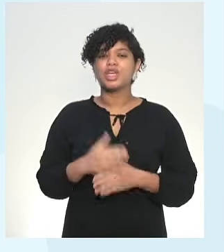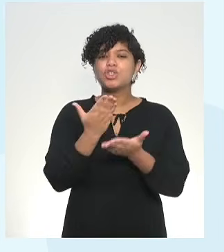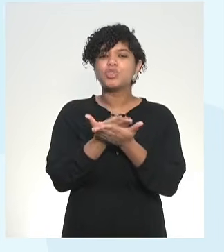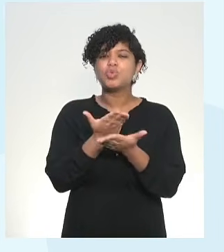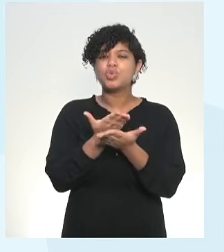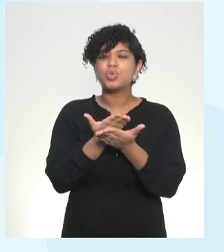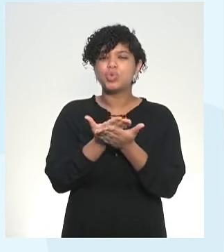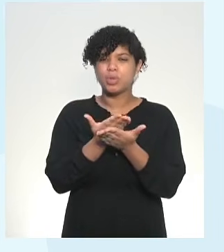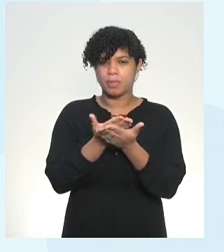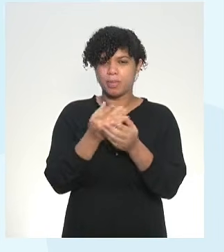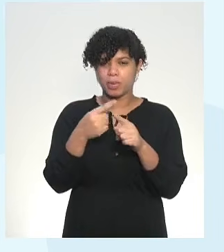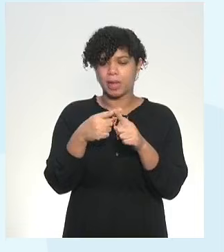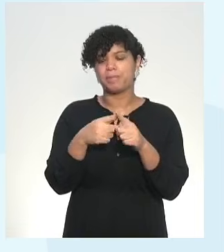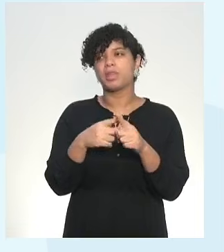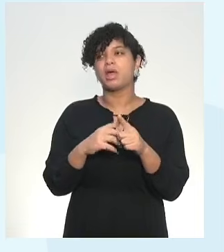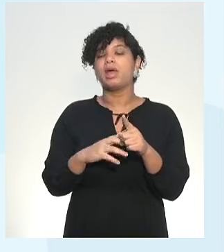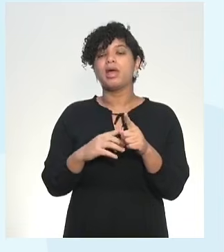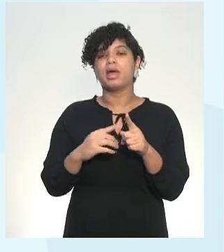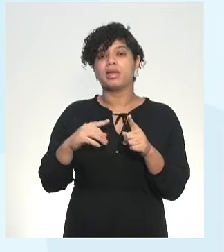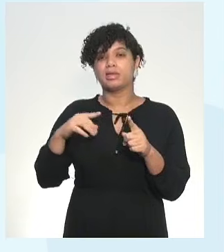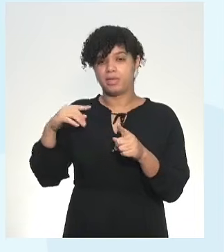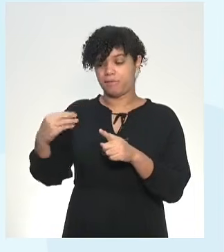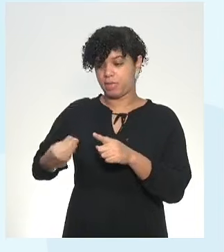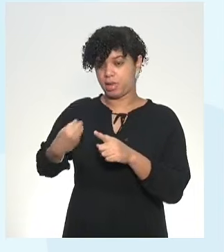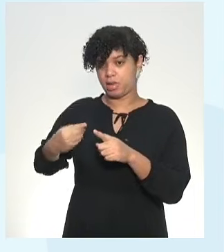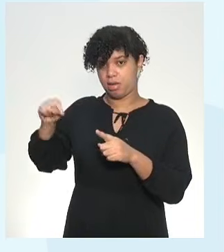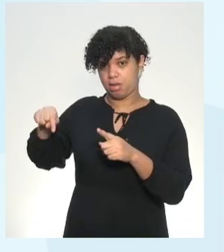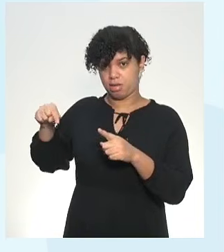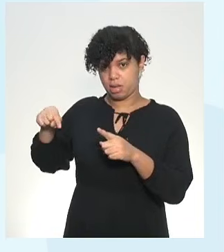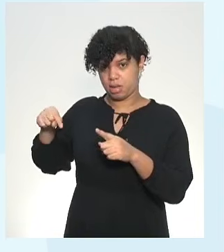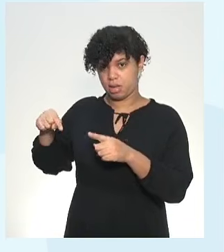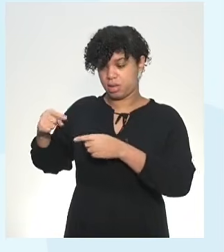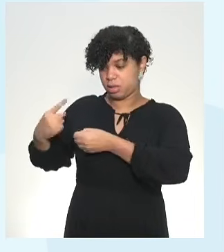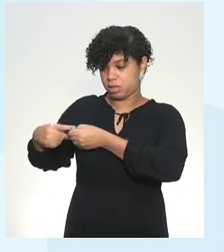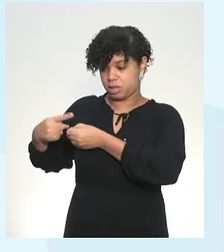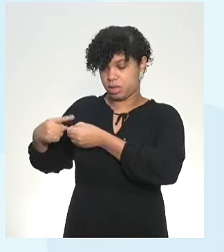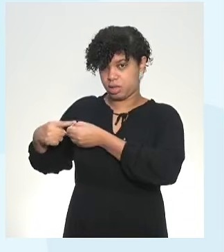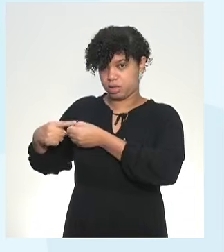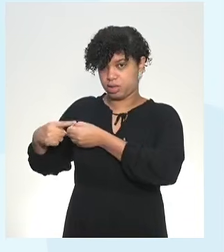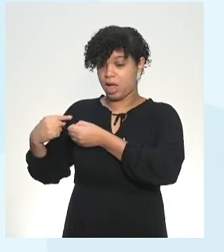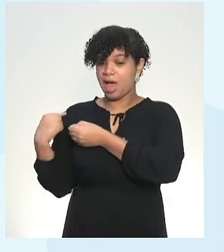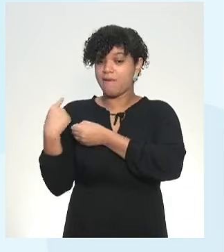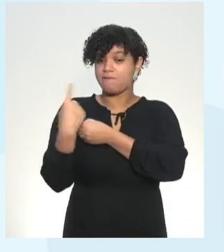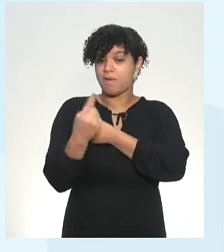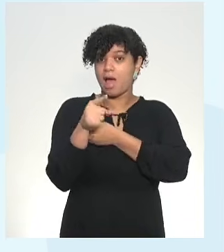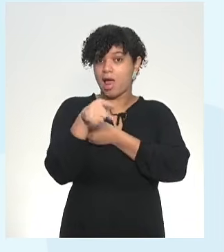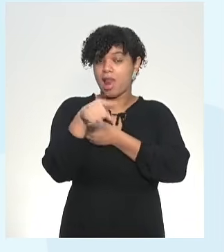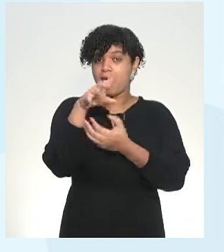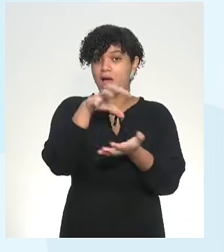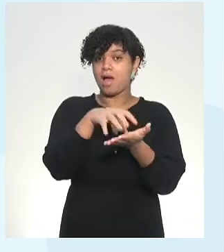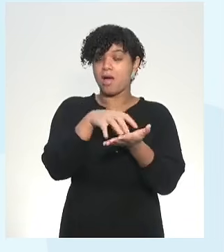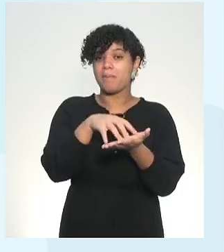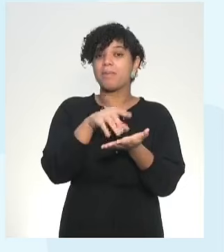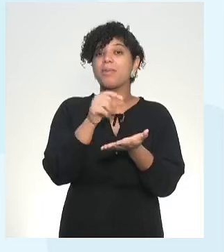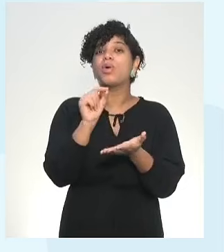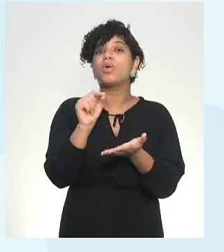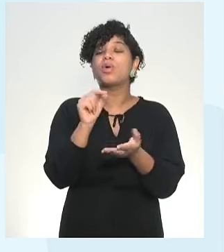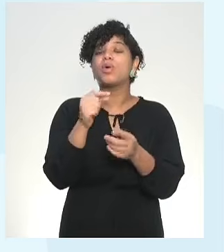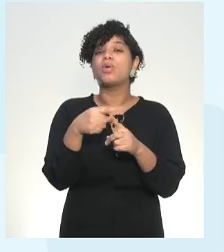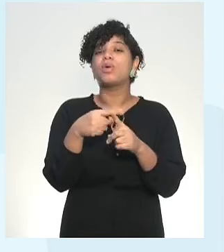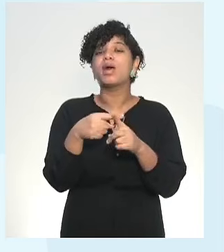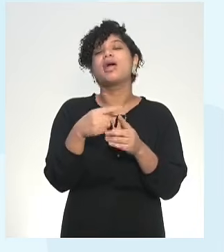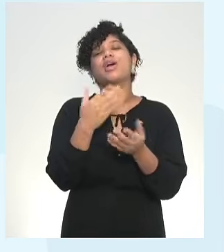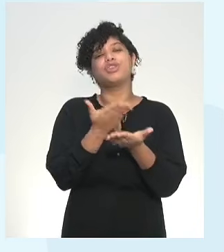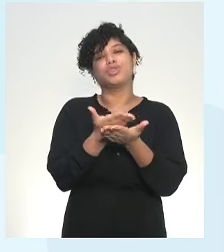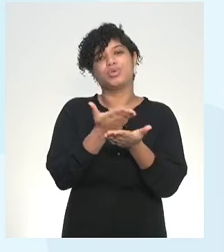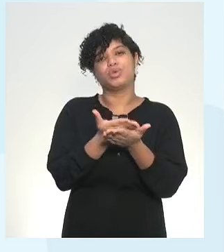você desloca de uma cidade para outra, né, e volta no mesmo dia. E aí nós temos trabalho e estuda, né, em